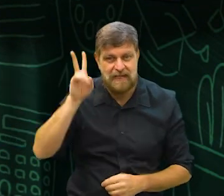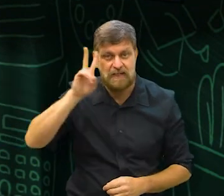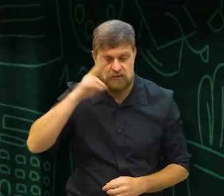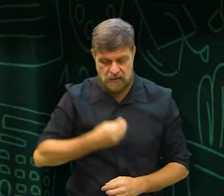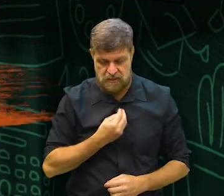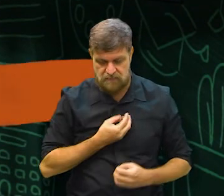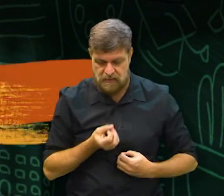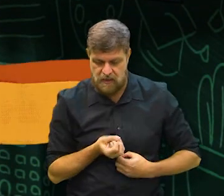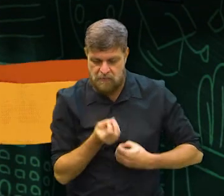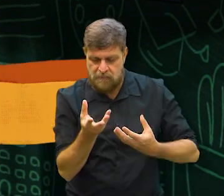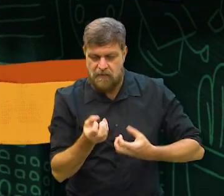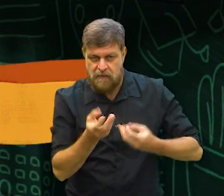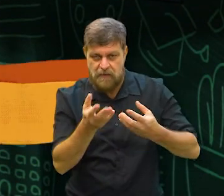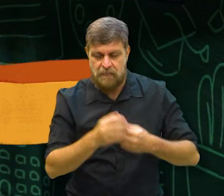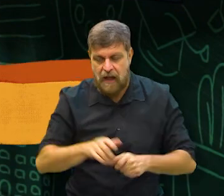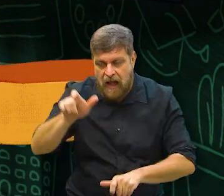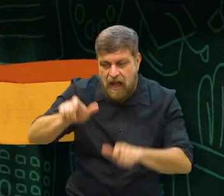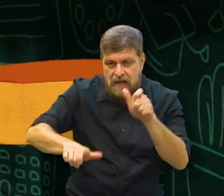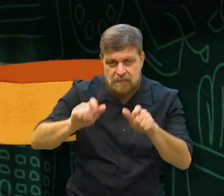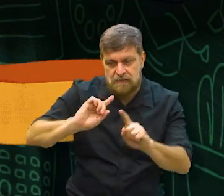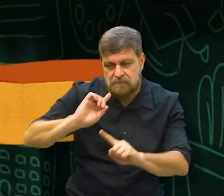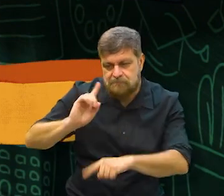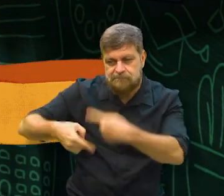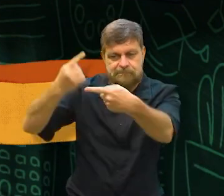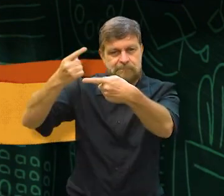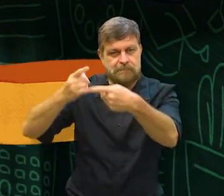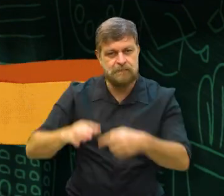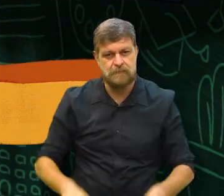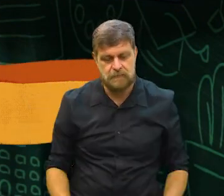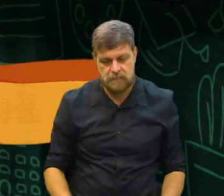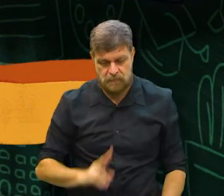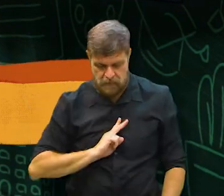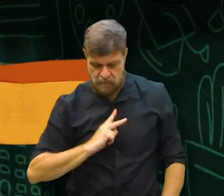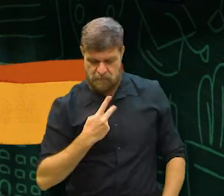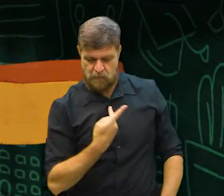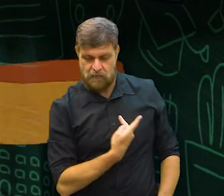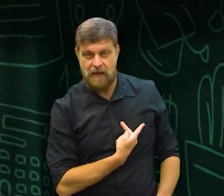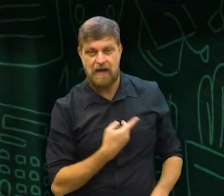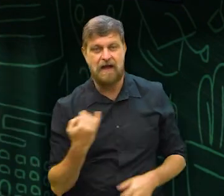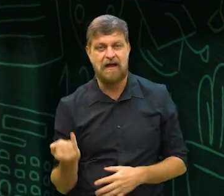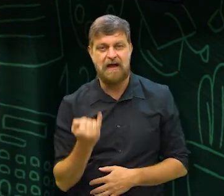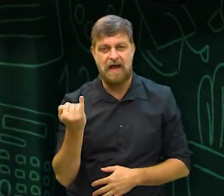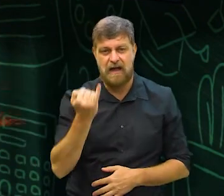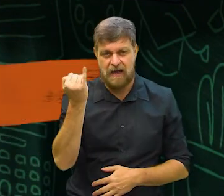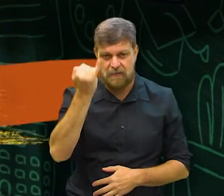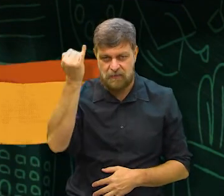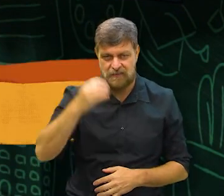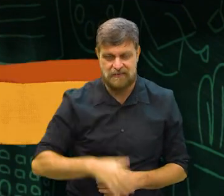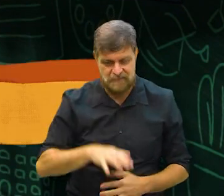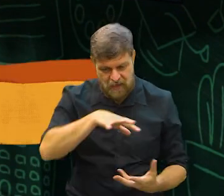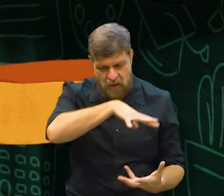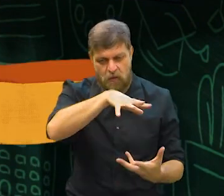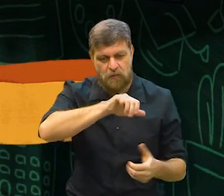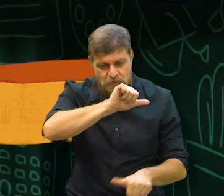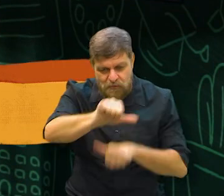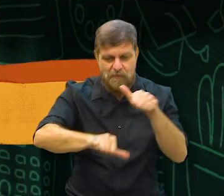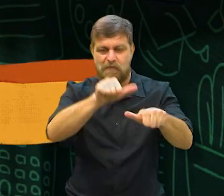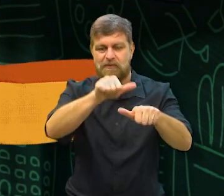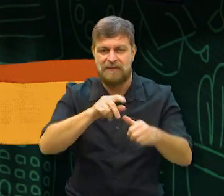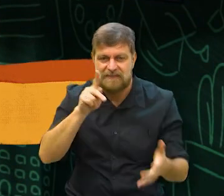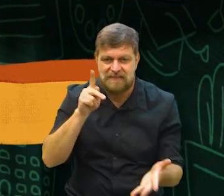você transforma o seu mundo ao redor, né? Então, isso é importante demais. Isso muda o mundo de